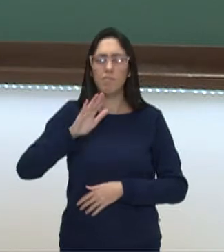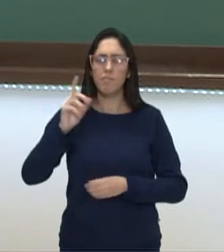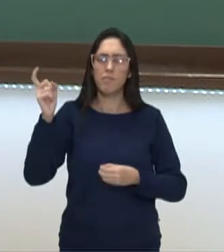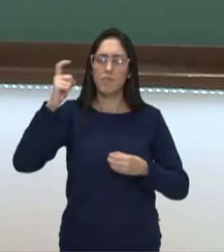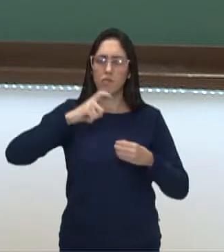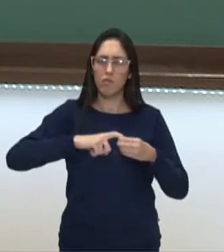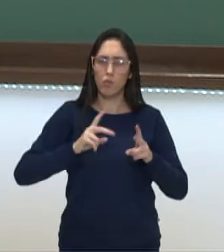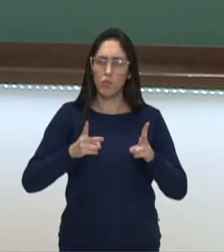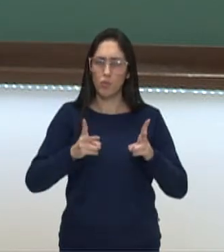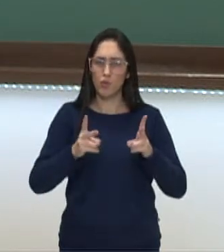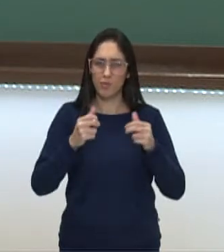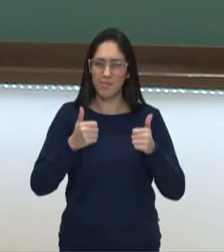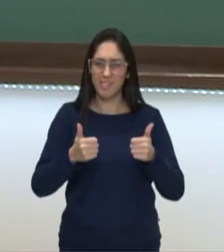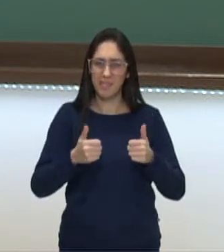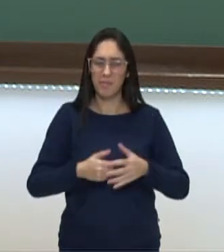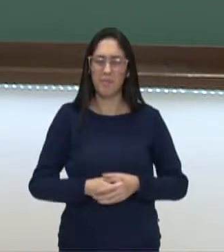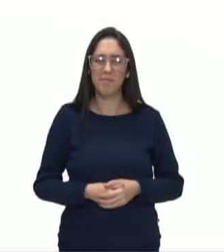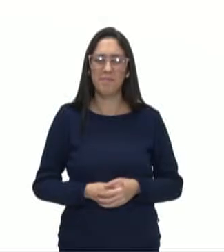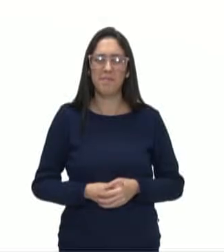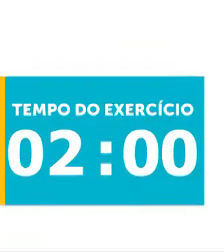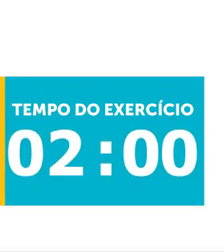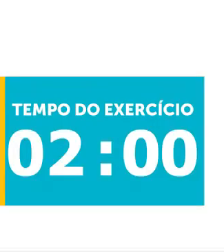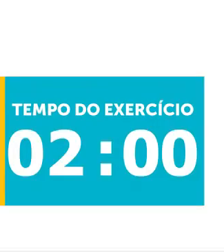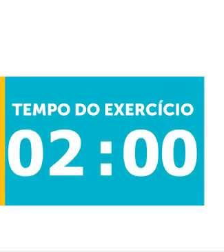na sequência. Beleza? Vamos lá.